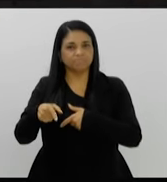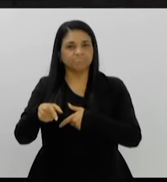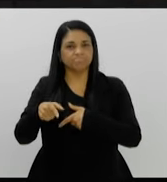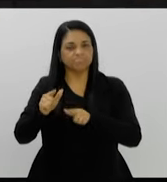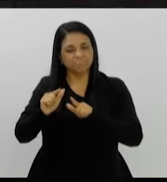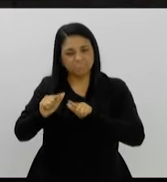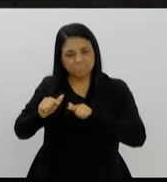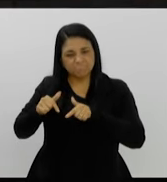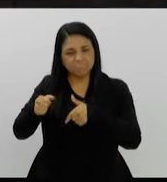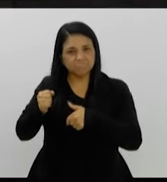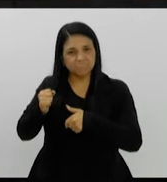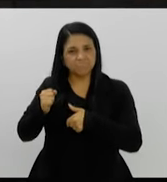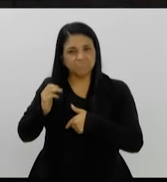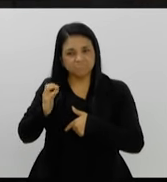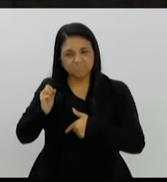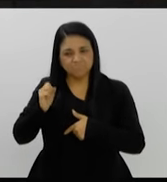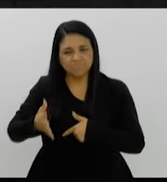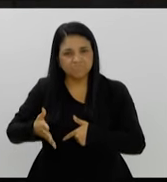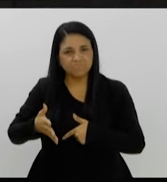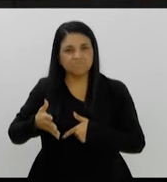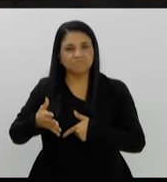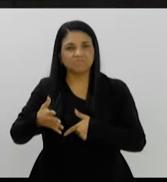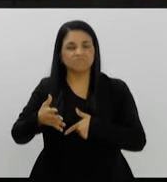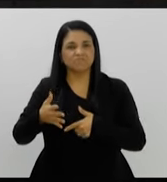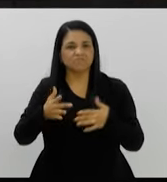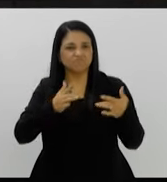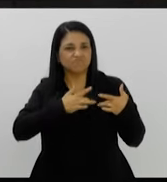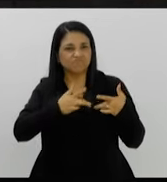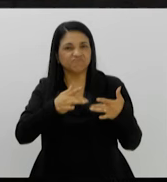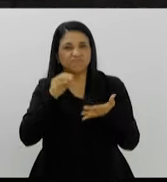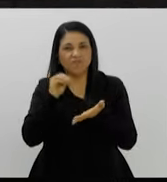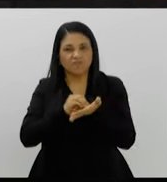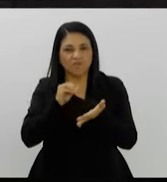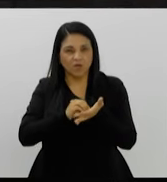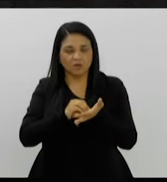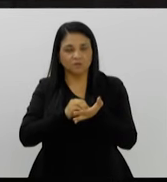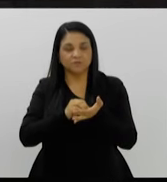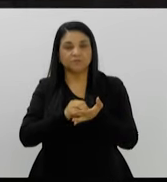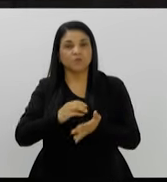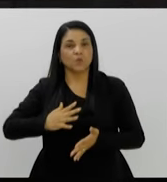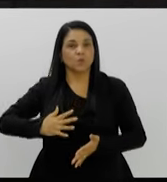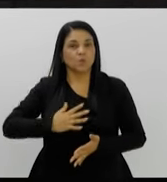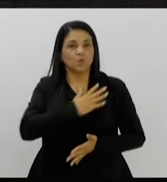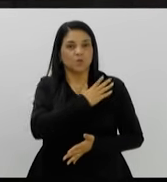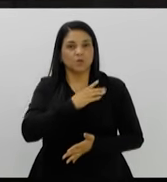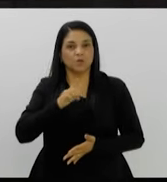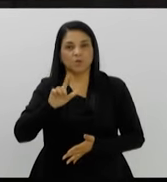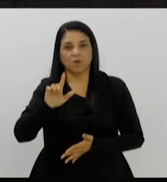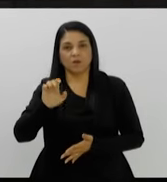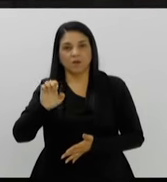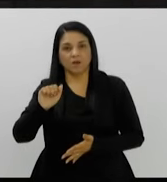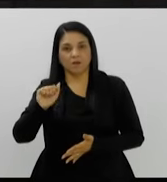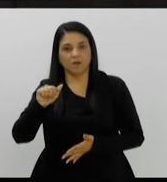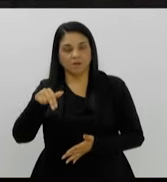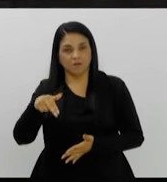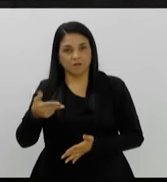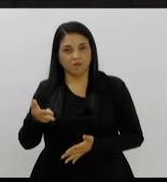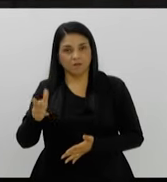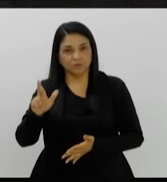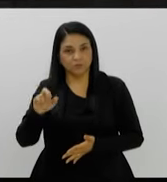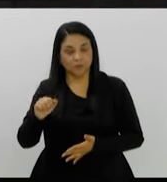de ingratidão inclusive o Coronel Leandro é amigo próximo do governador Cláudio